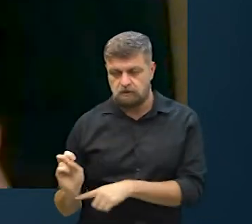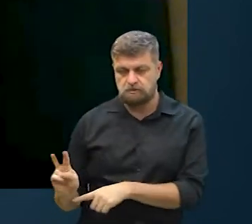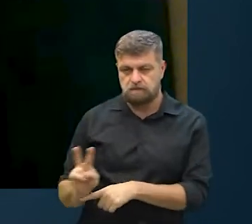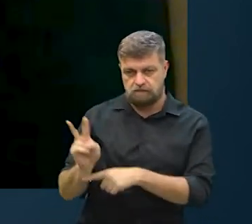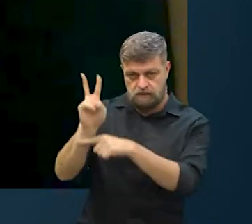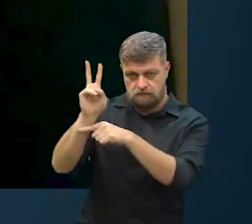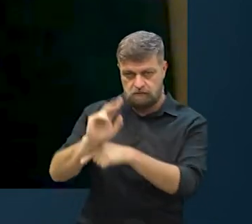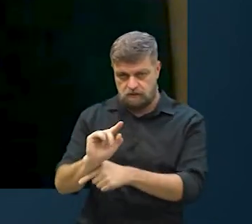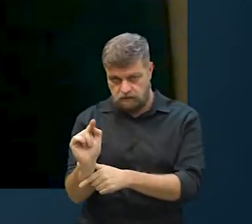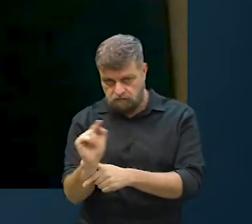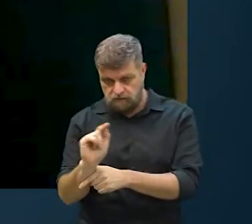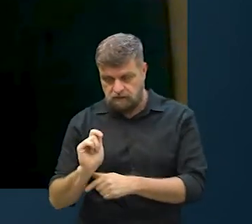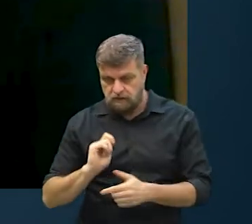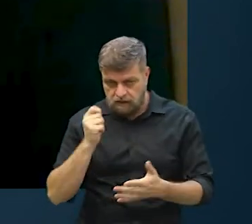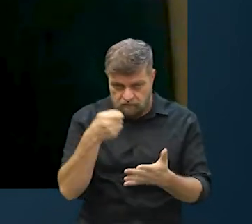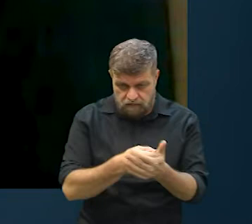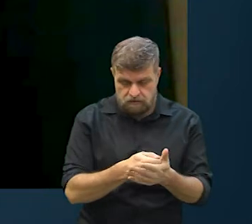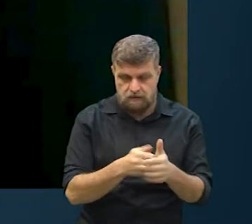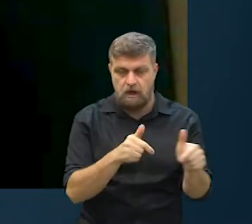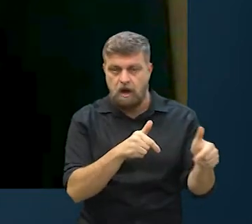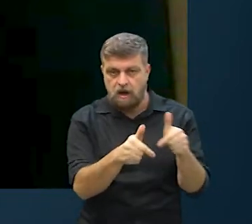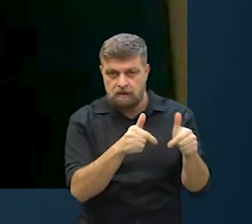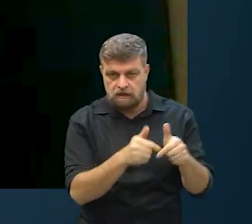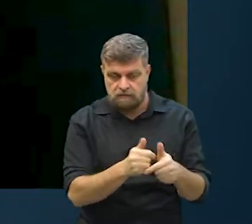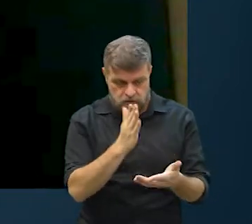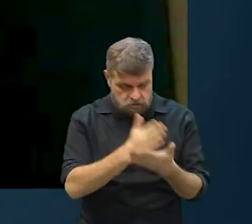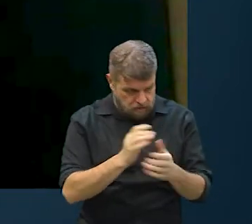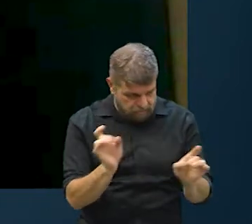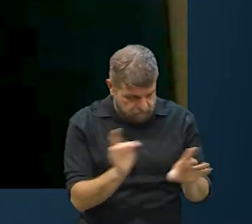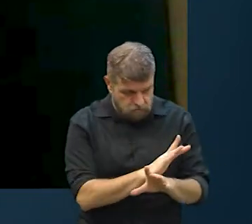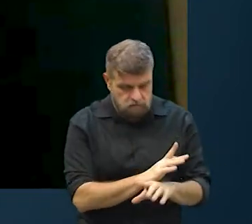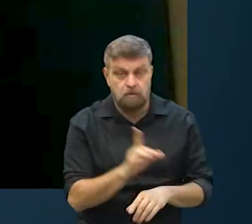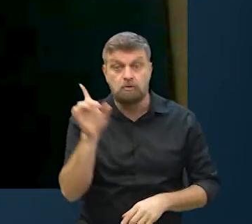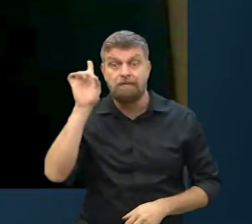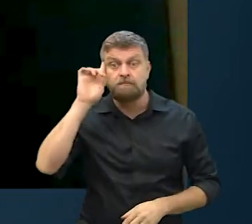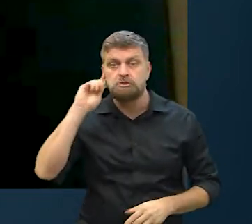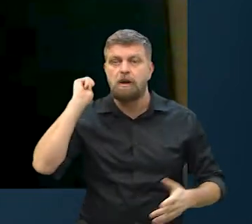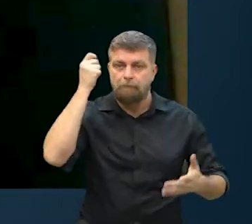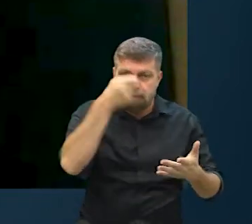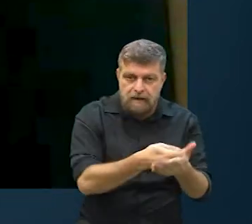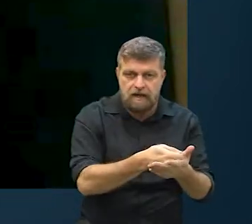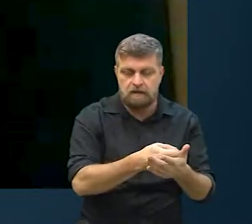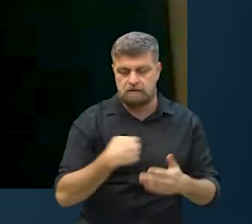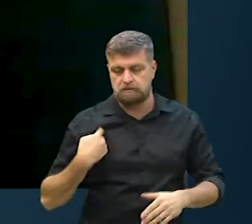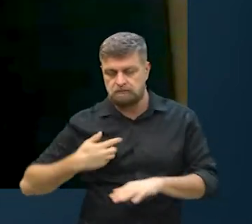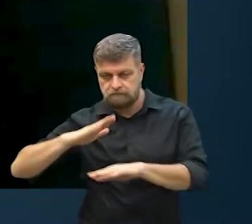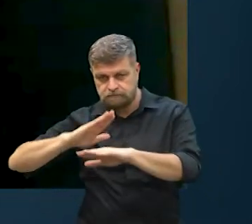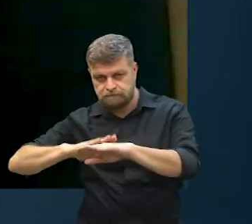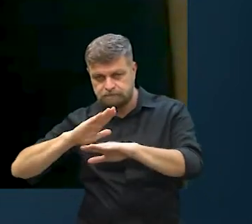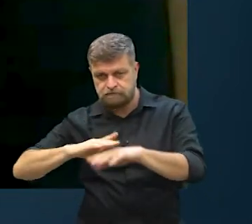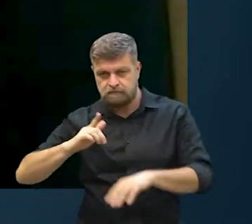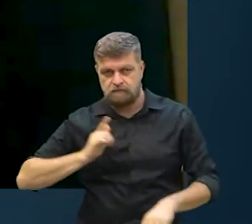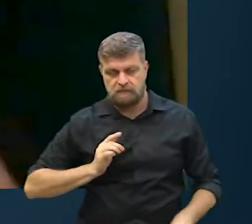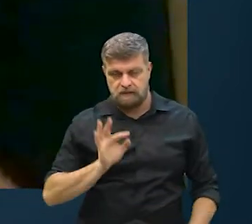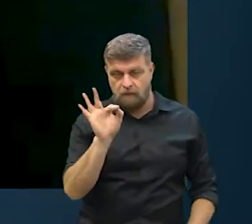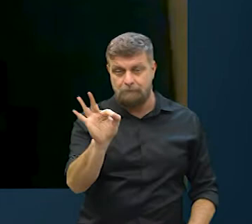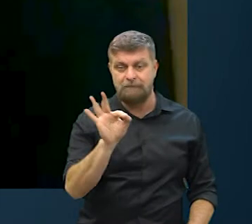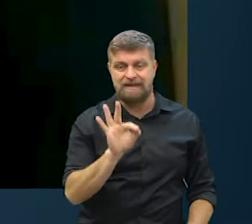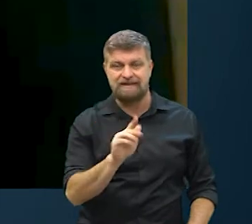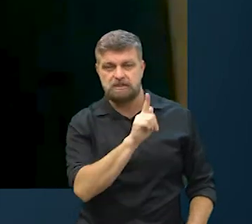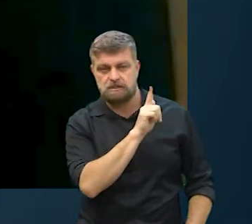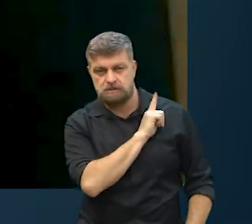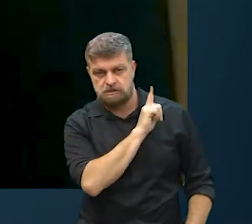nossos valores que seja realizado a tarefa e pago no mesmo dia, tá? E o que a gente faz é ter uma taxa